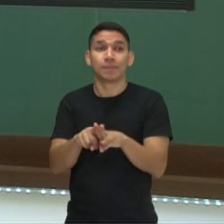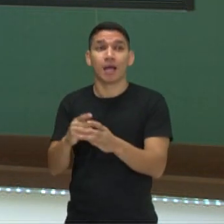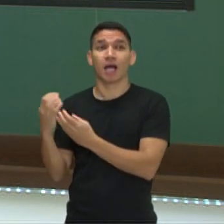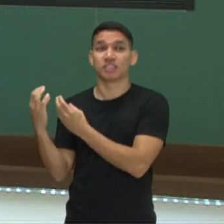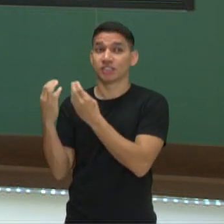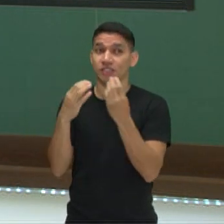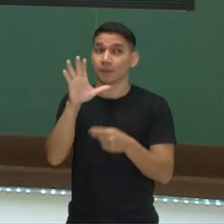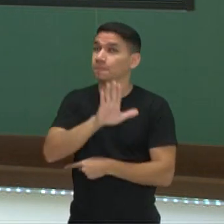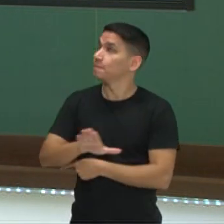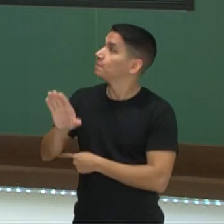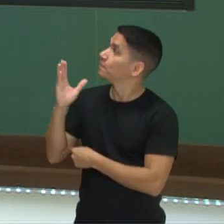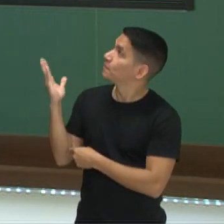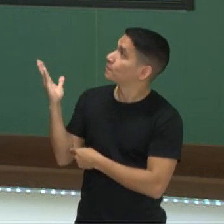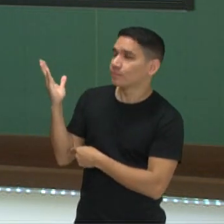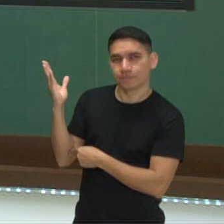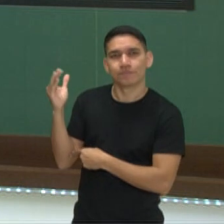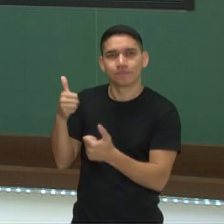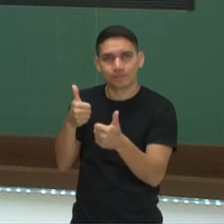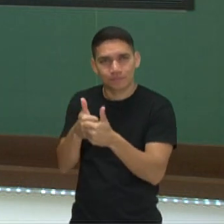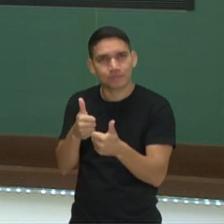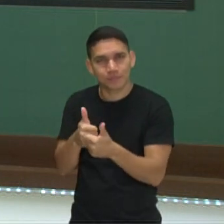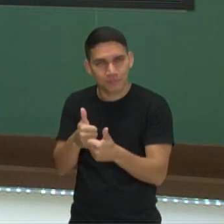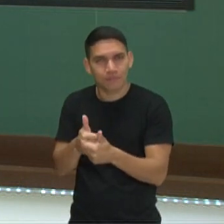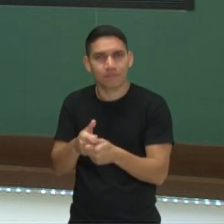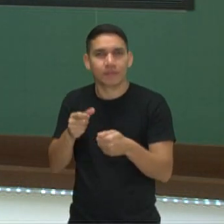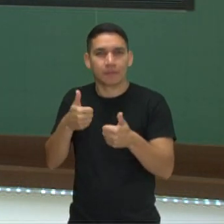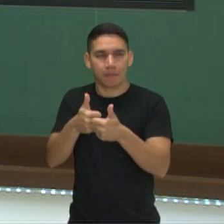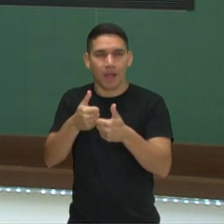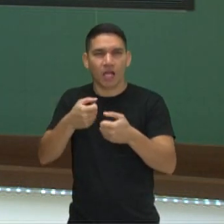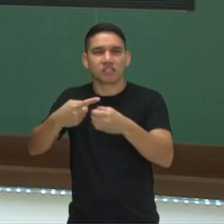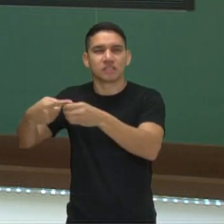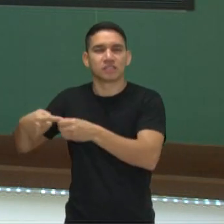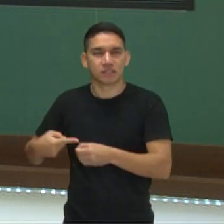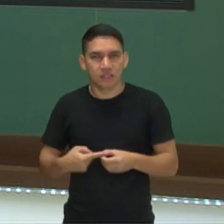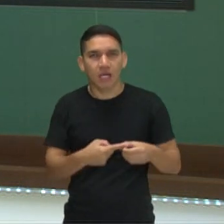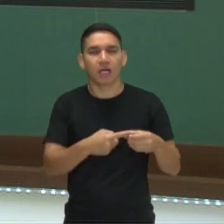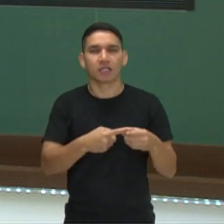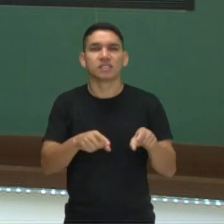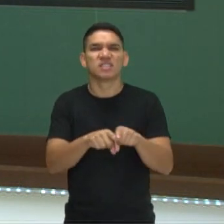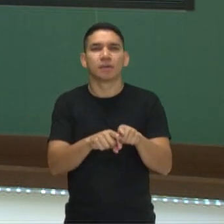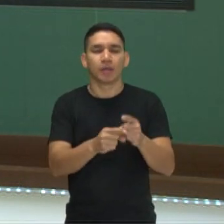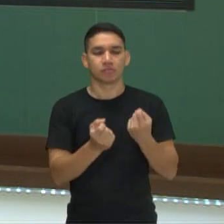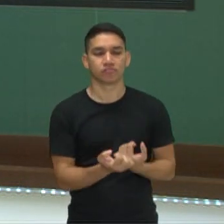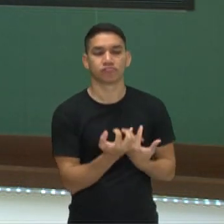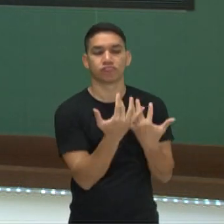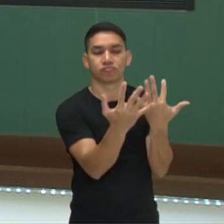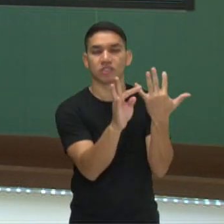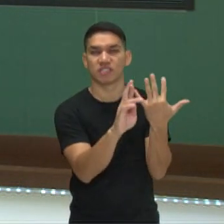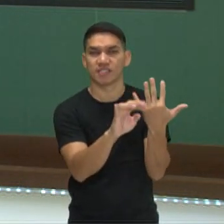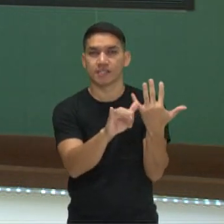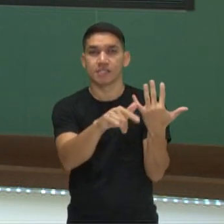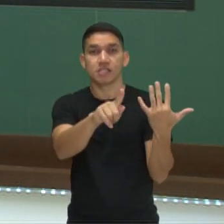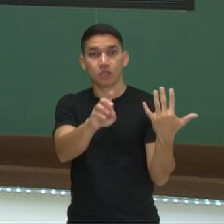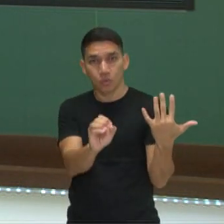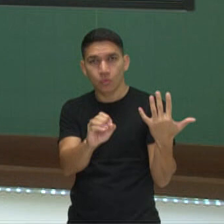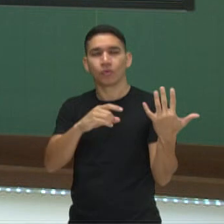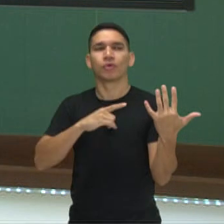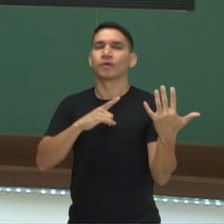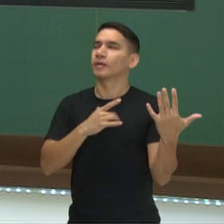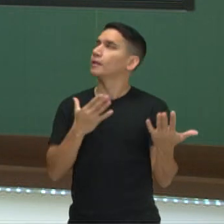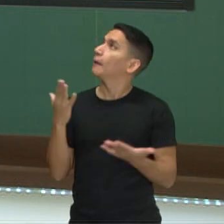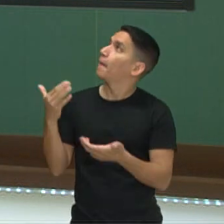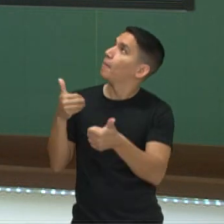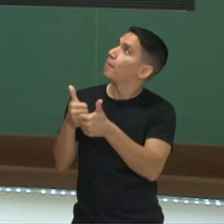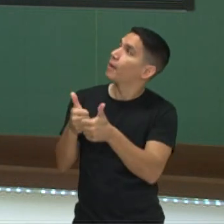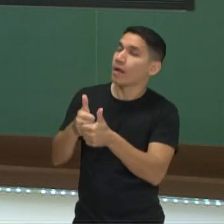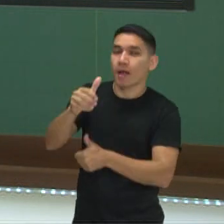nessa região aqui próxima aos grandes centros urbanos aí do México, né? Milho e trigo no caso. Então repare que está próximo aí